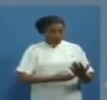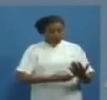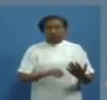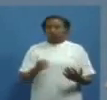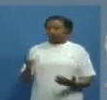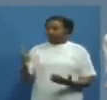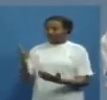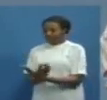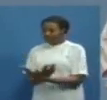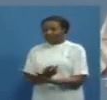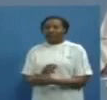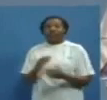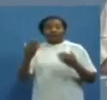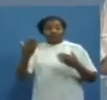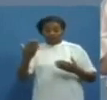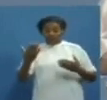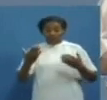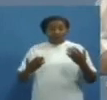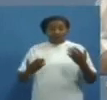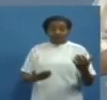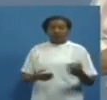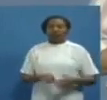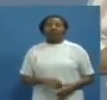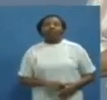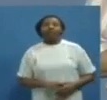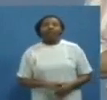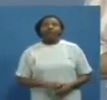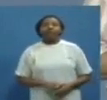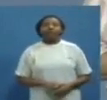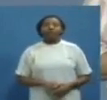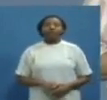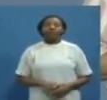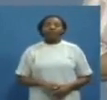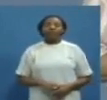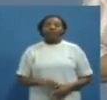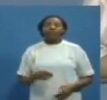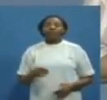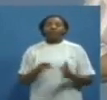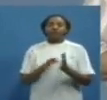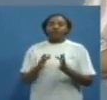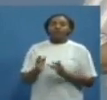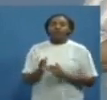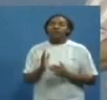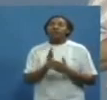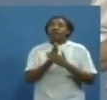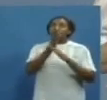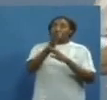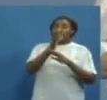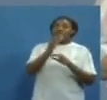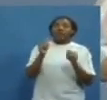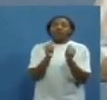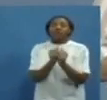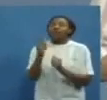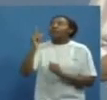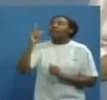Ele convencerá a respeito da justiça, porque eu me vou para junto de meu Pai e vós já não